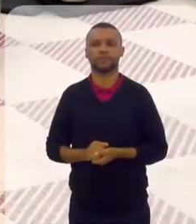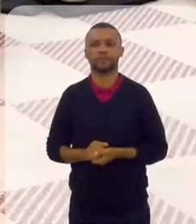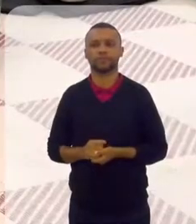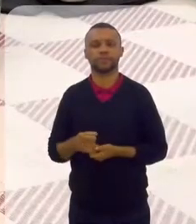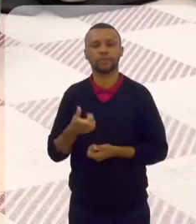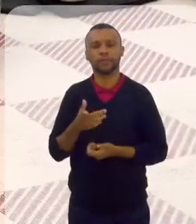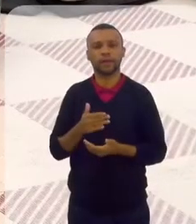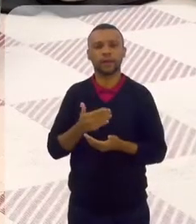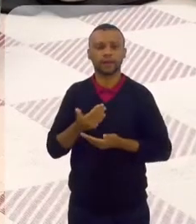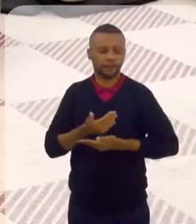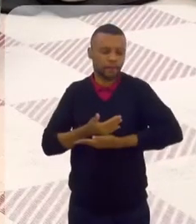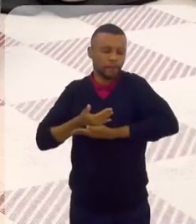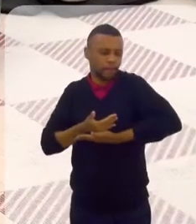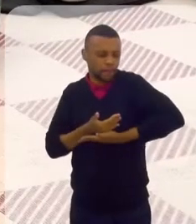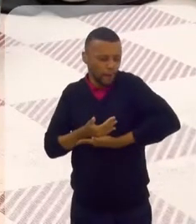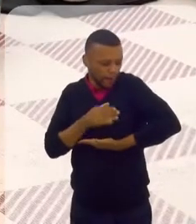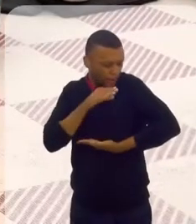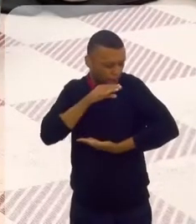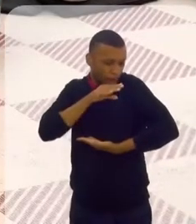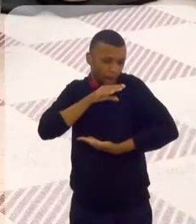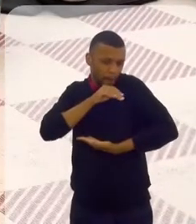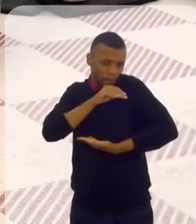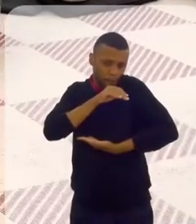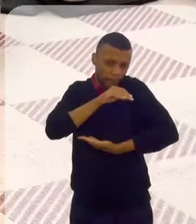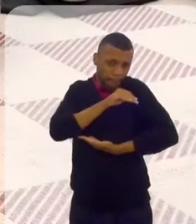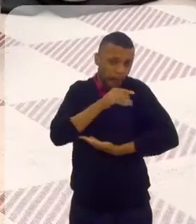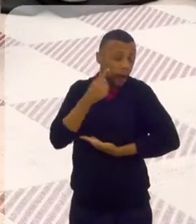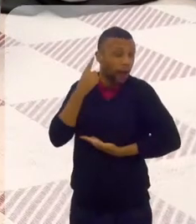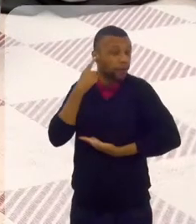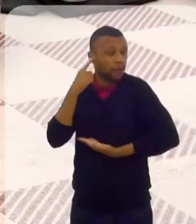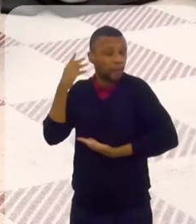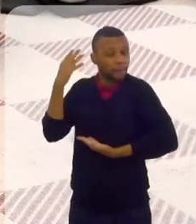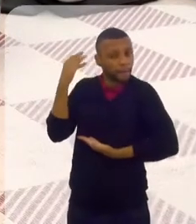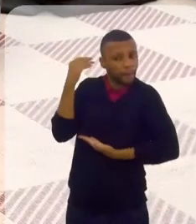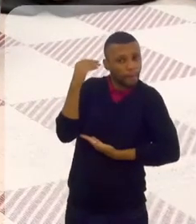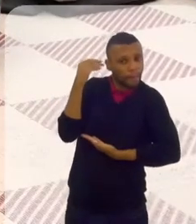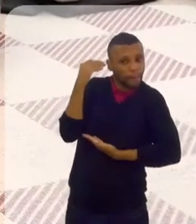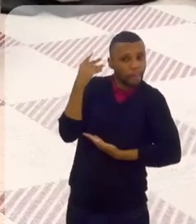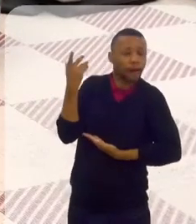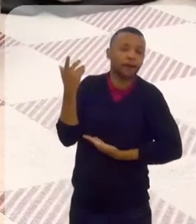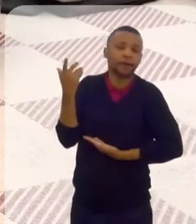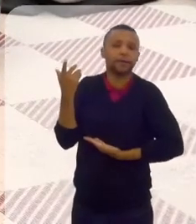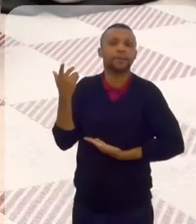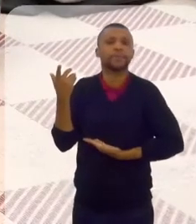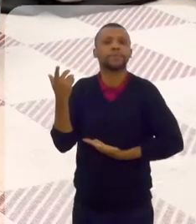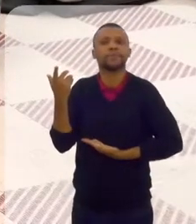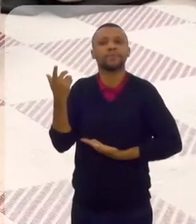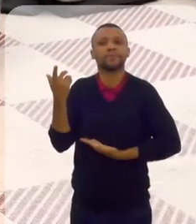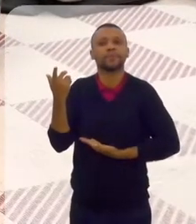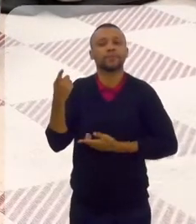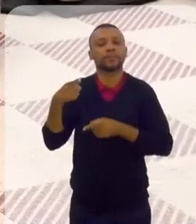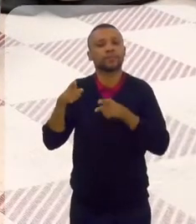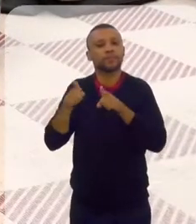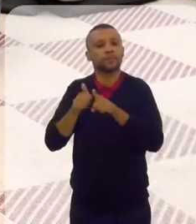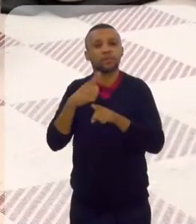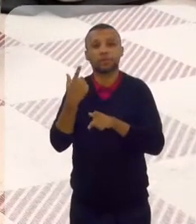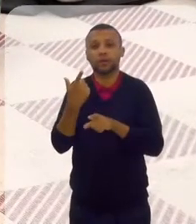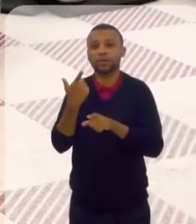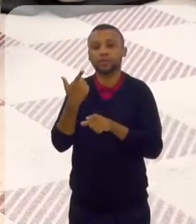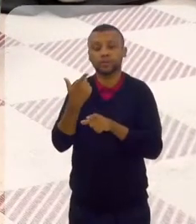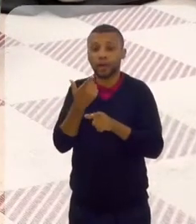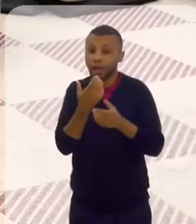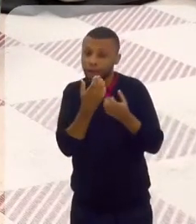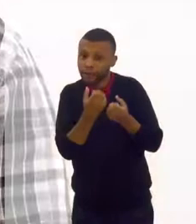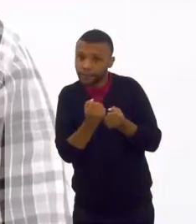isso no ouvido direito da criança, bem baixo, claro, você não vai gritar, e faz o iqama, e quando a gente se prontifica para